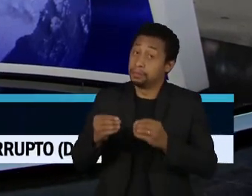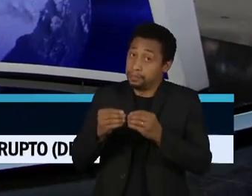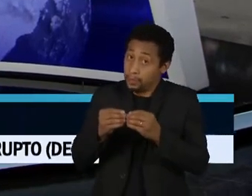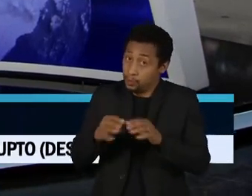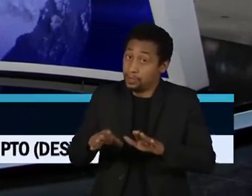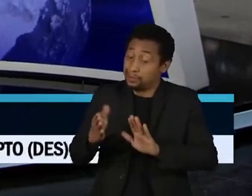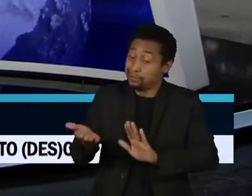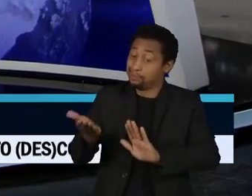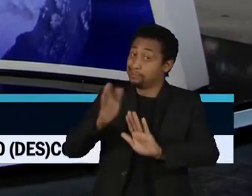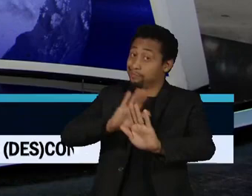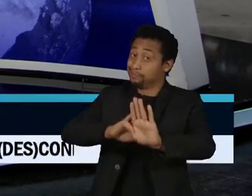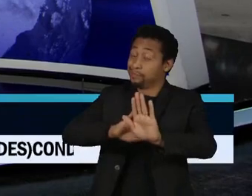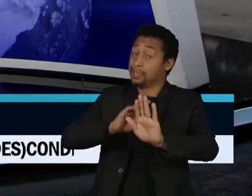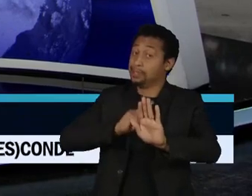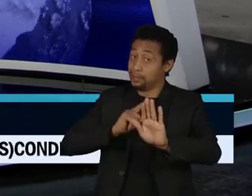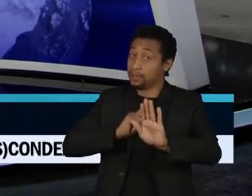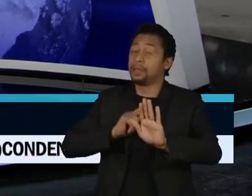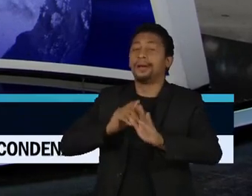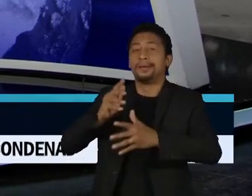climáticos